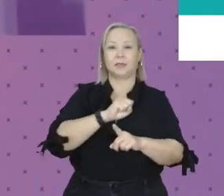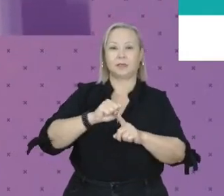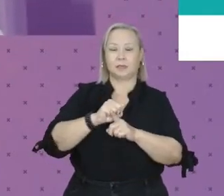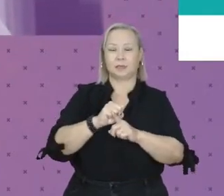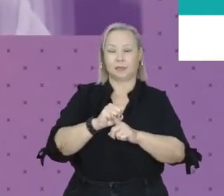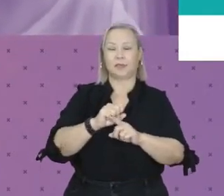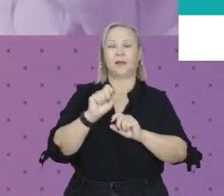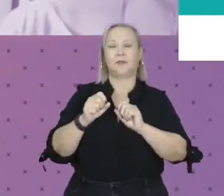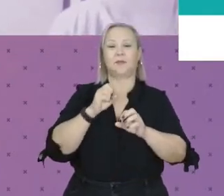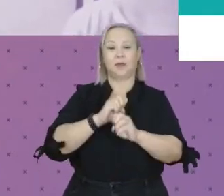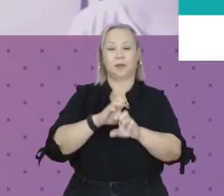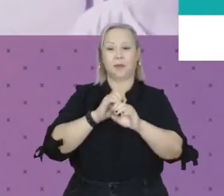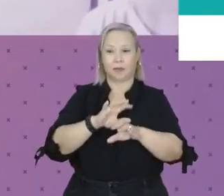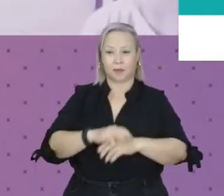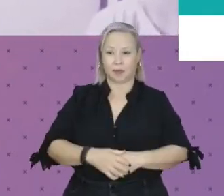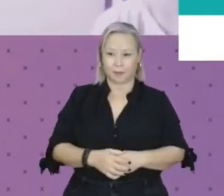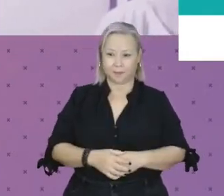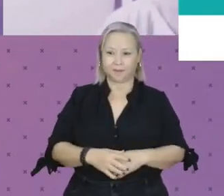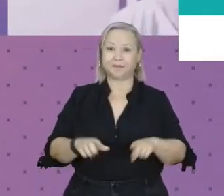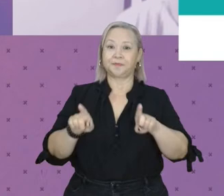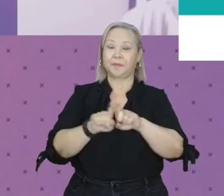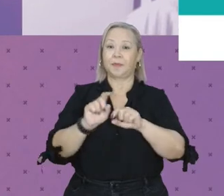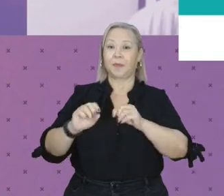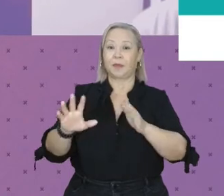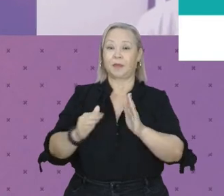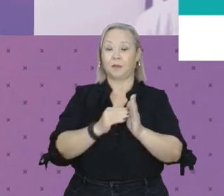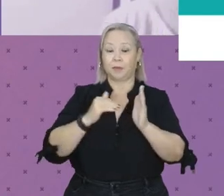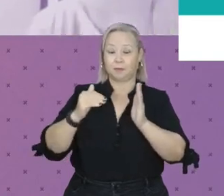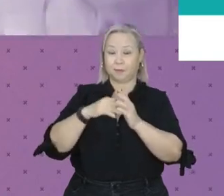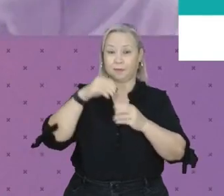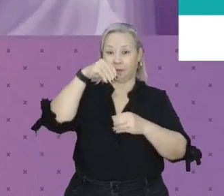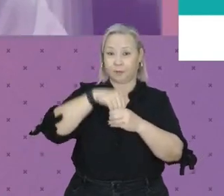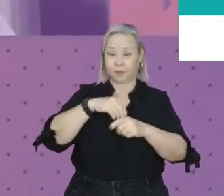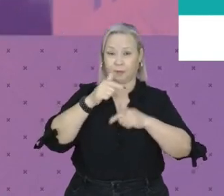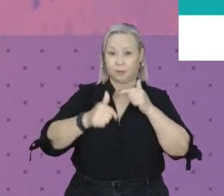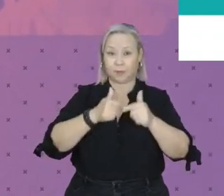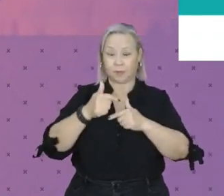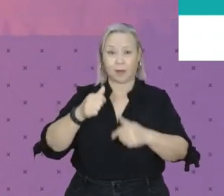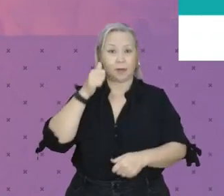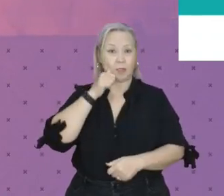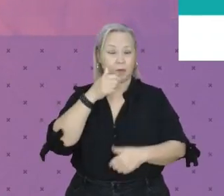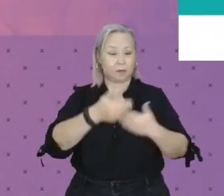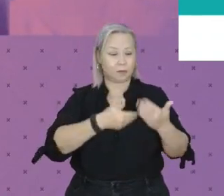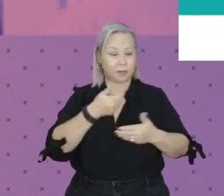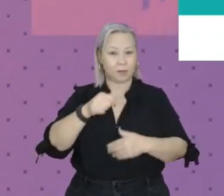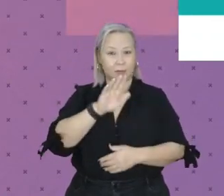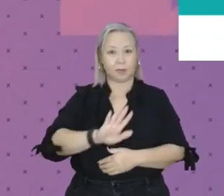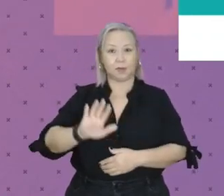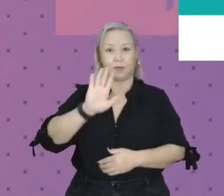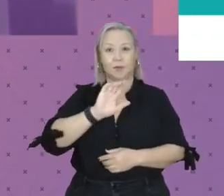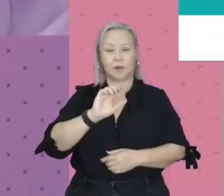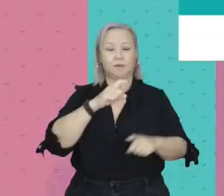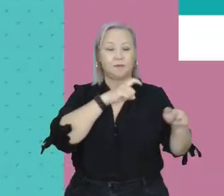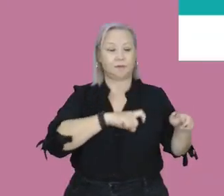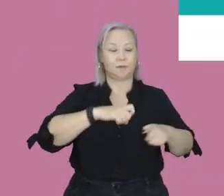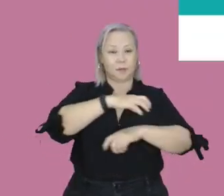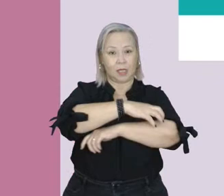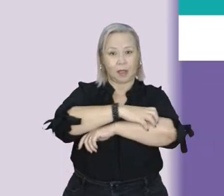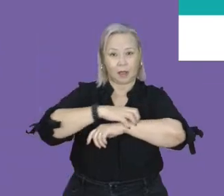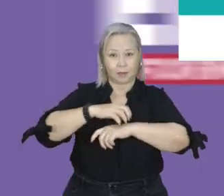Educacional, a FASE, e também integra o grupo de trabalho de mulheres da Articulação Nacional da